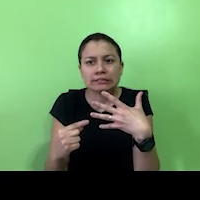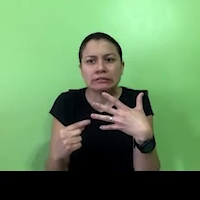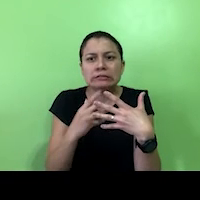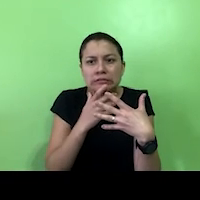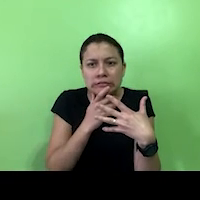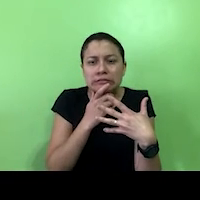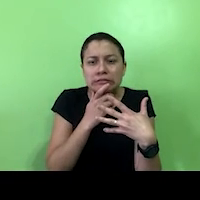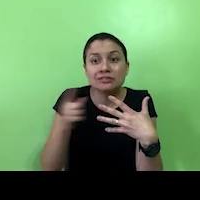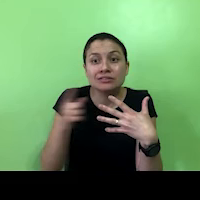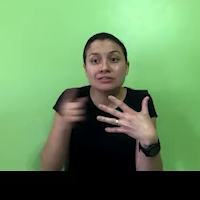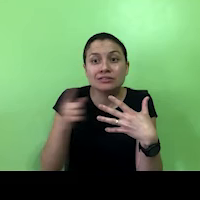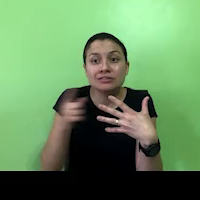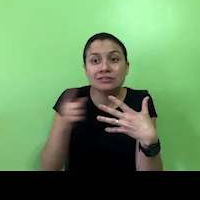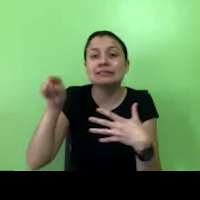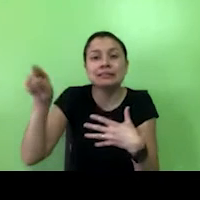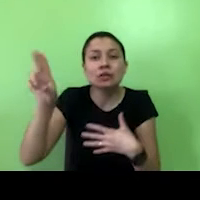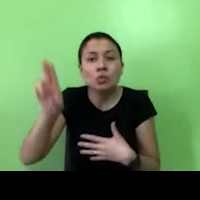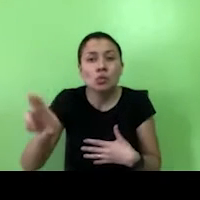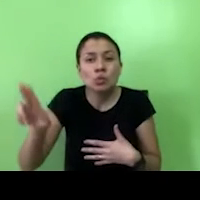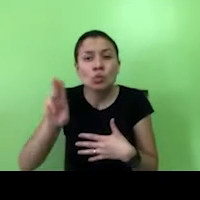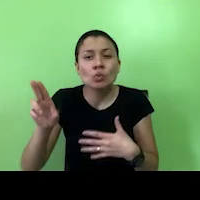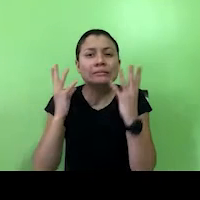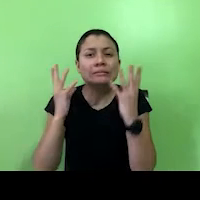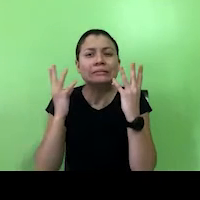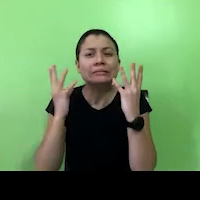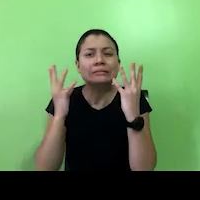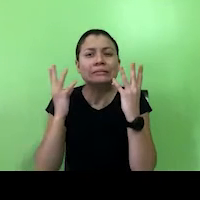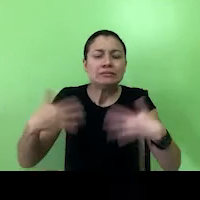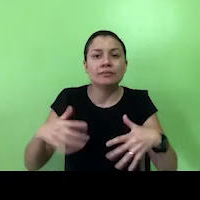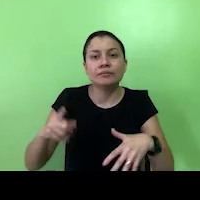sobrecarga para o usuário, né? Então, a gente tinha que primeiro dizer para ele que a